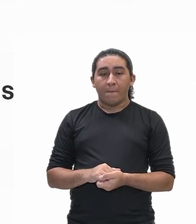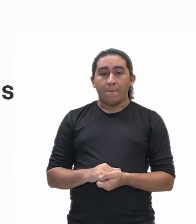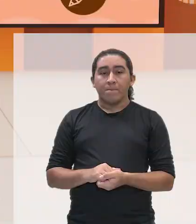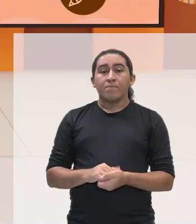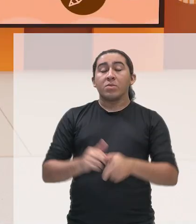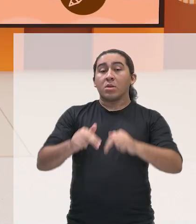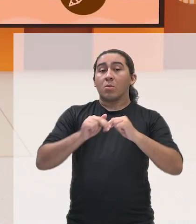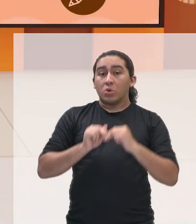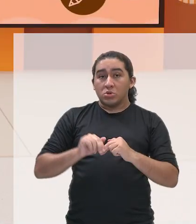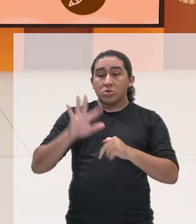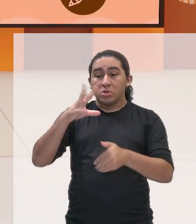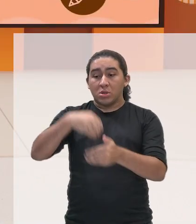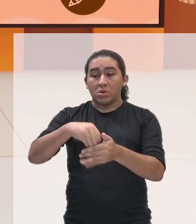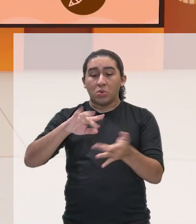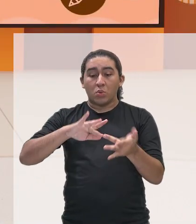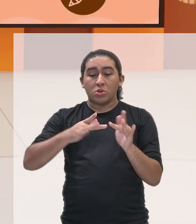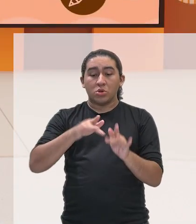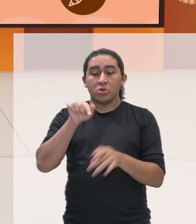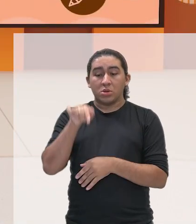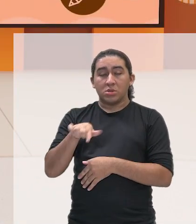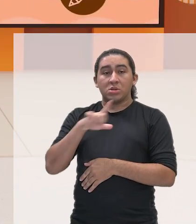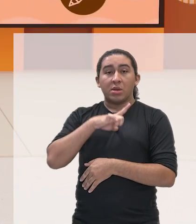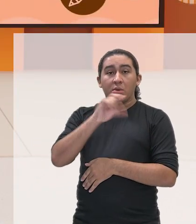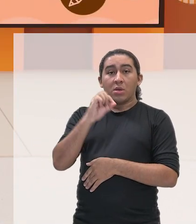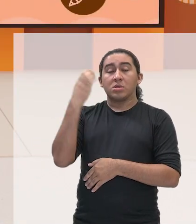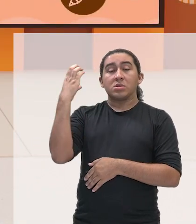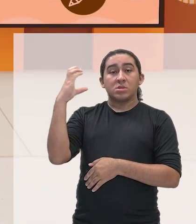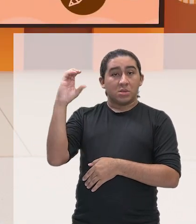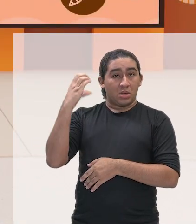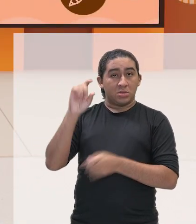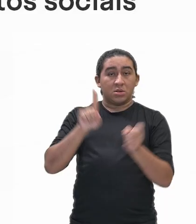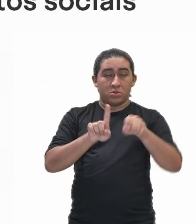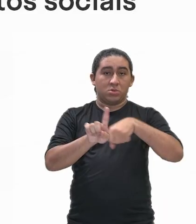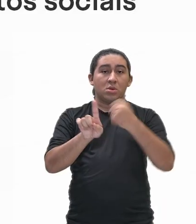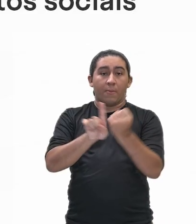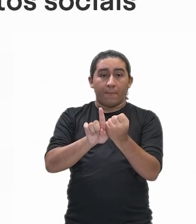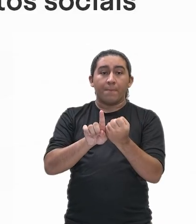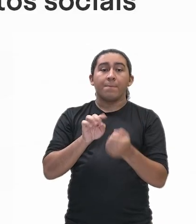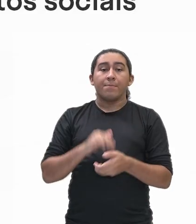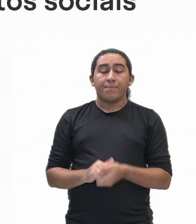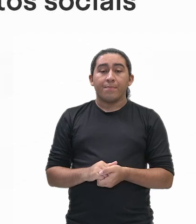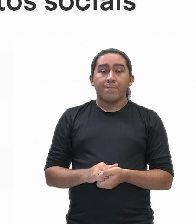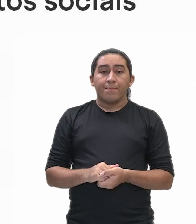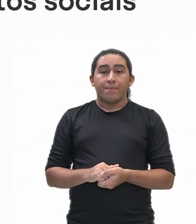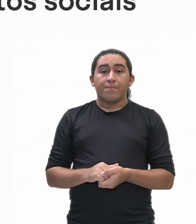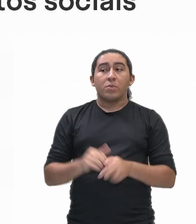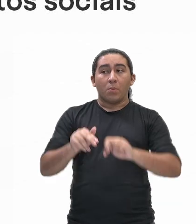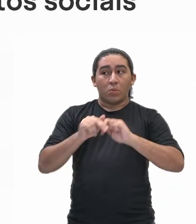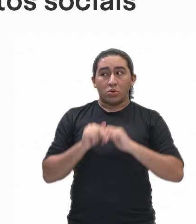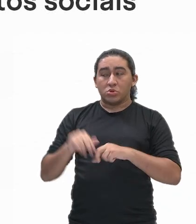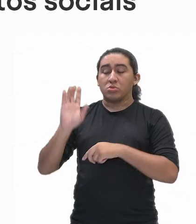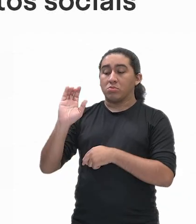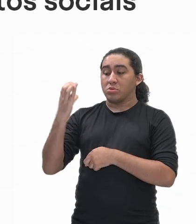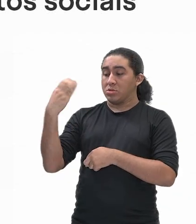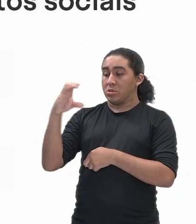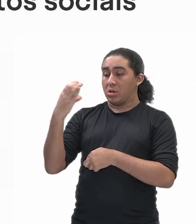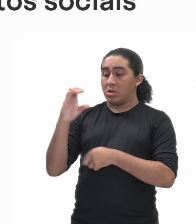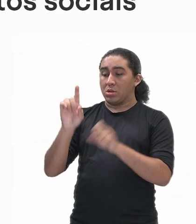desse contexto, nós vamos ter as chamadas ciências sociais, não é isso? As ciências